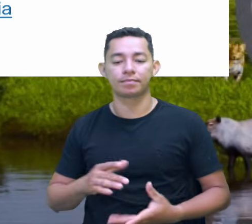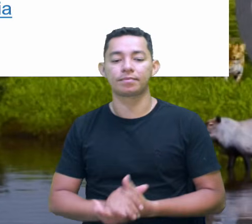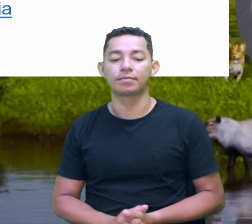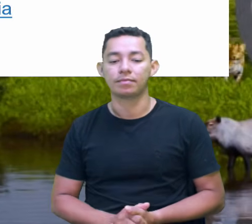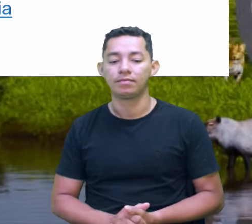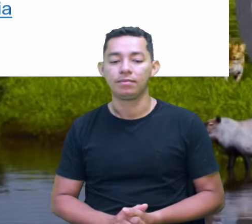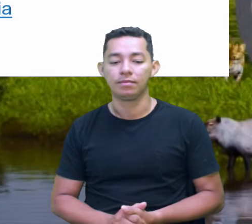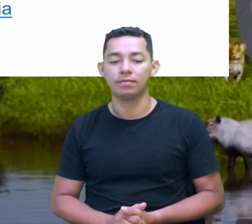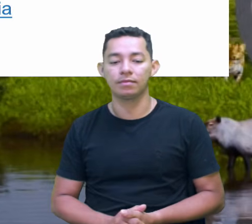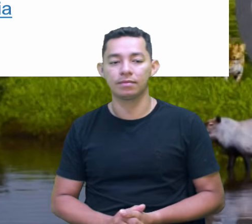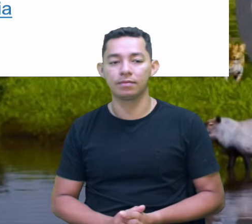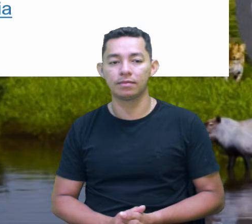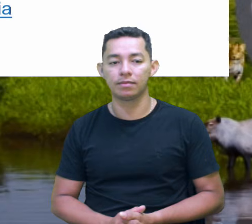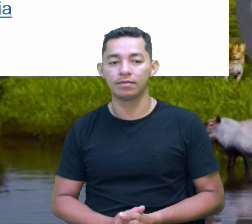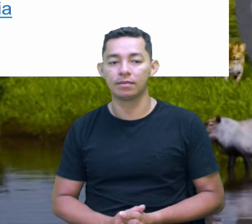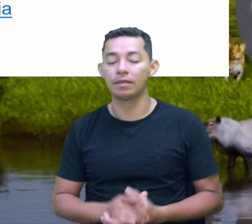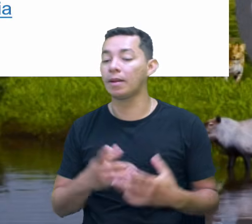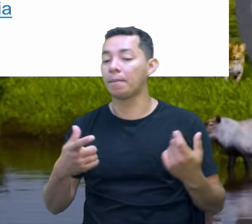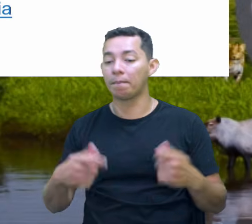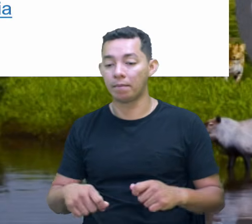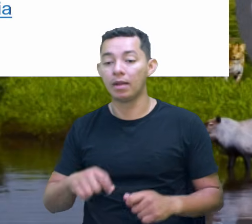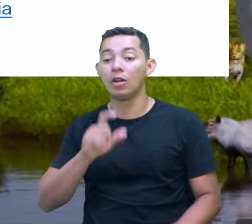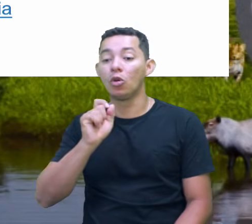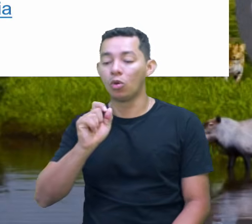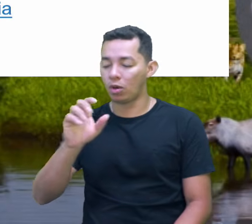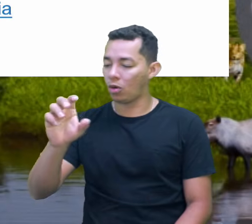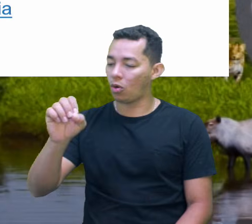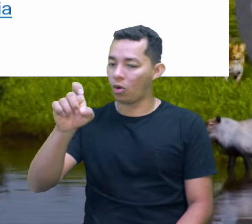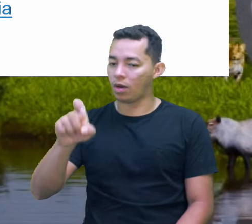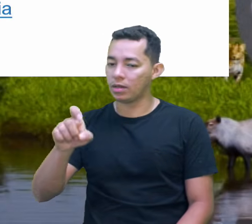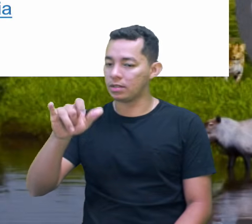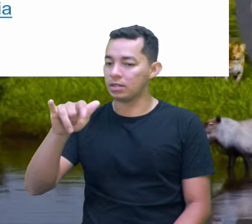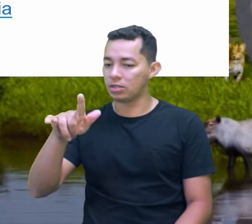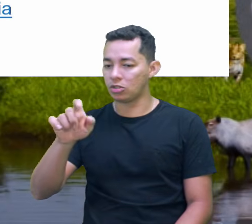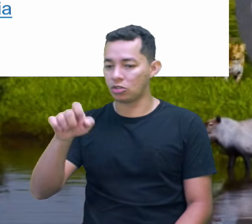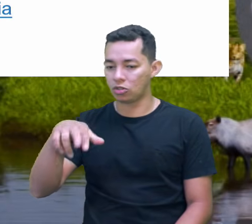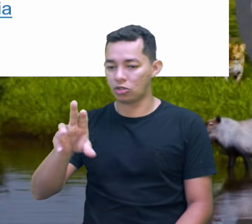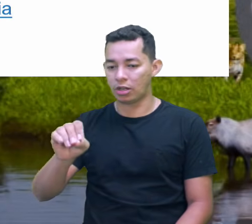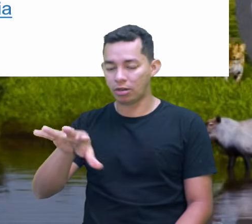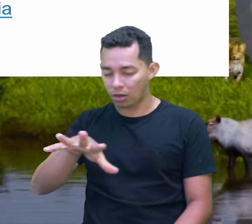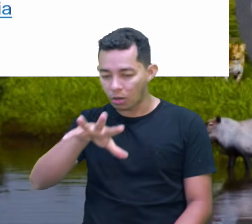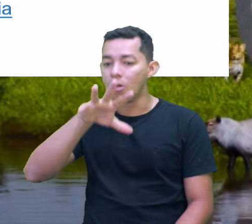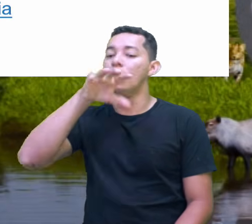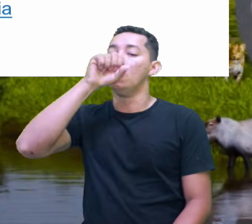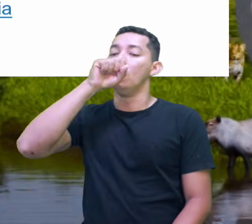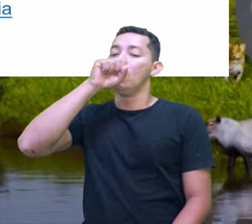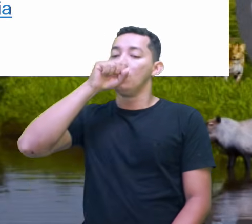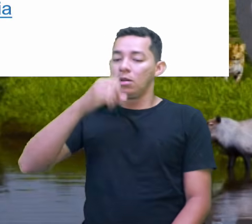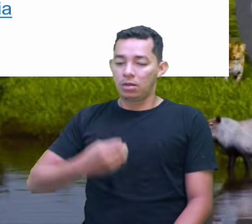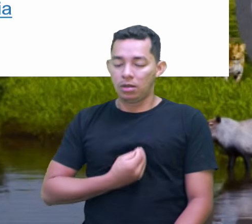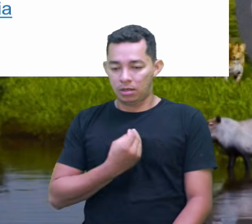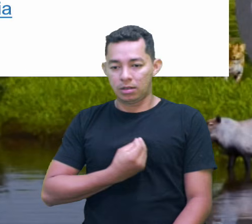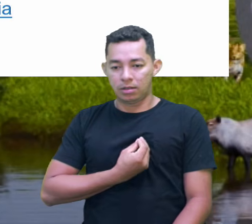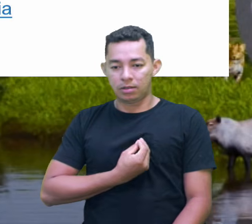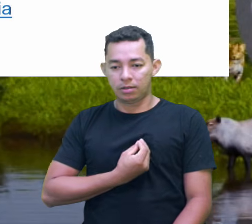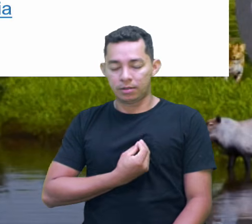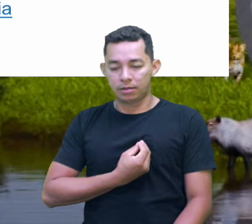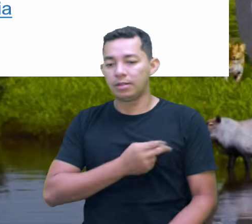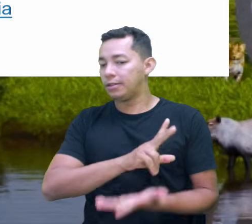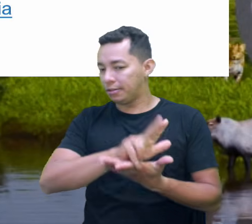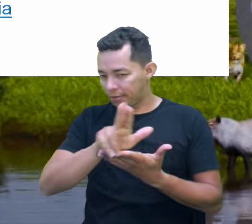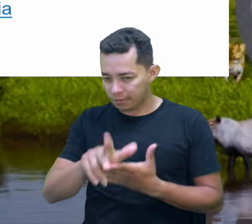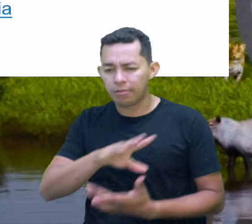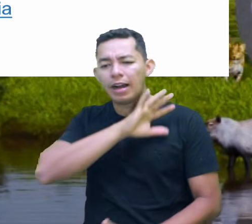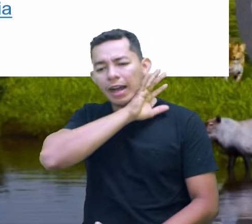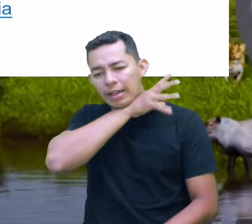vivemos, nós precisamos do oxigênio para sobreviver, não é verdade? E os mamíferos e vários outros